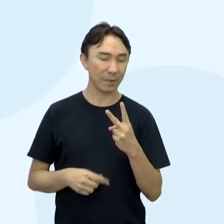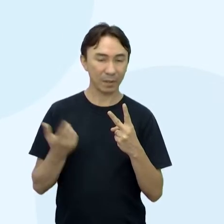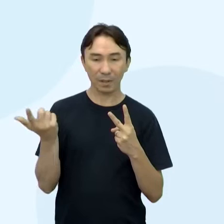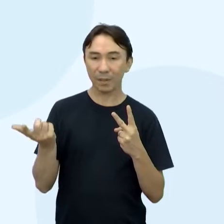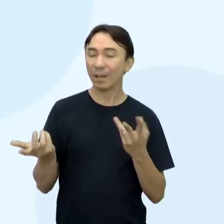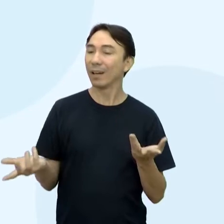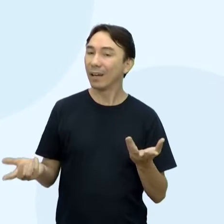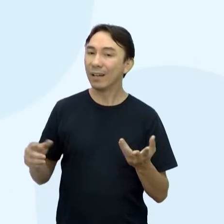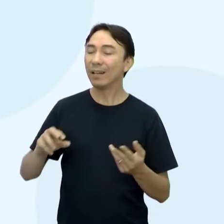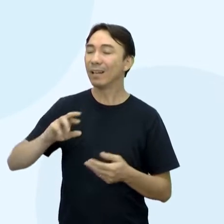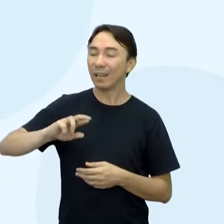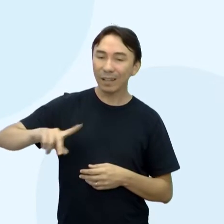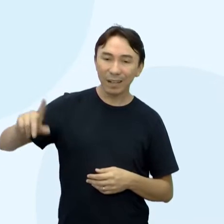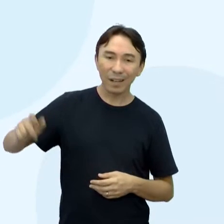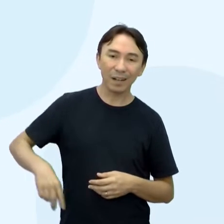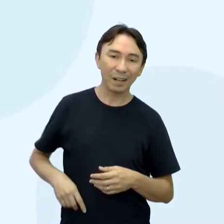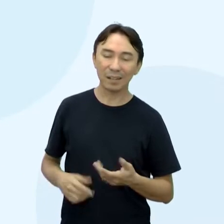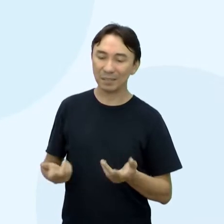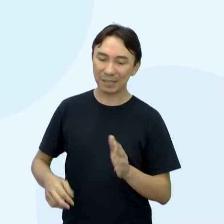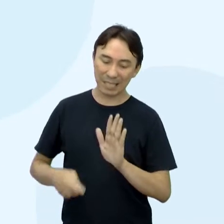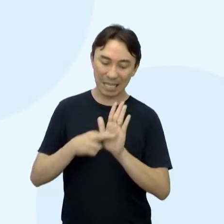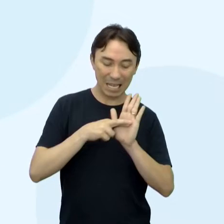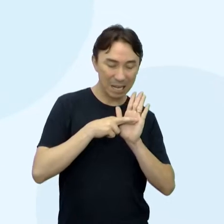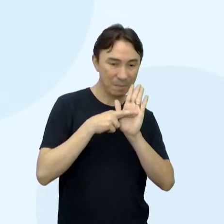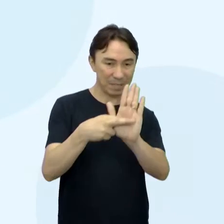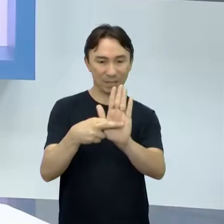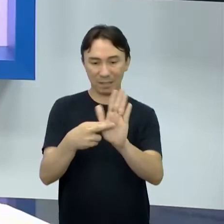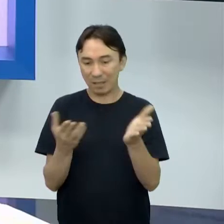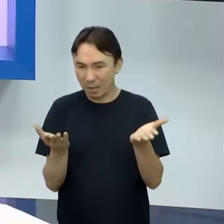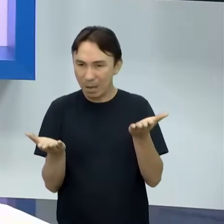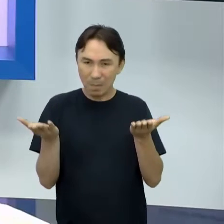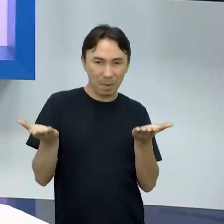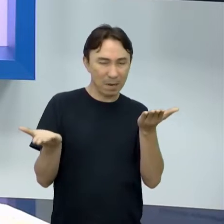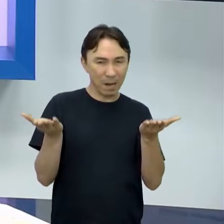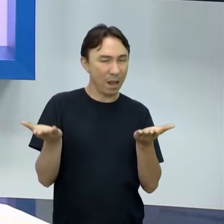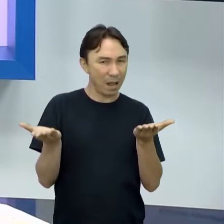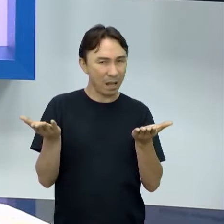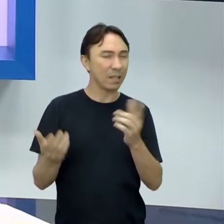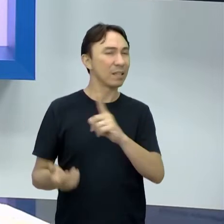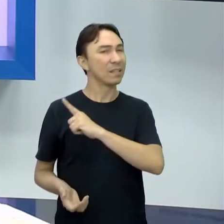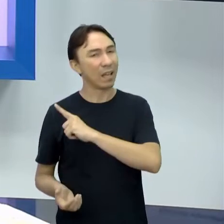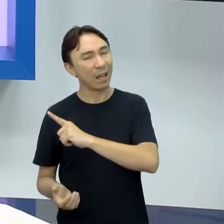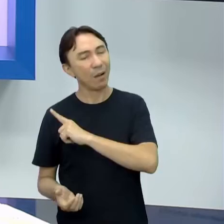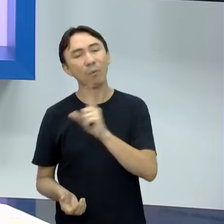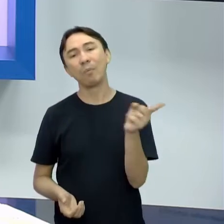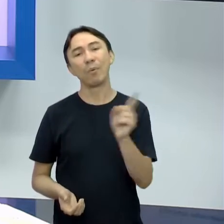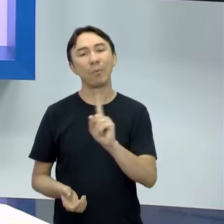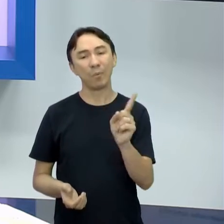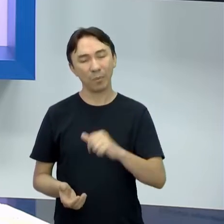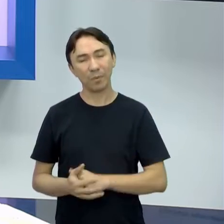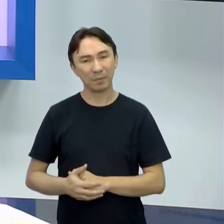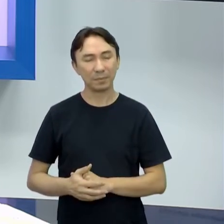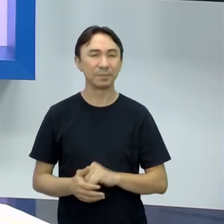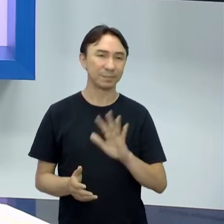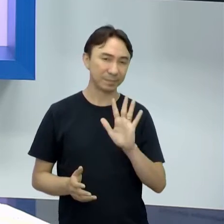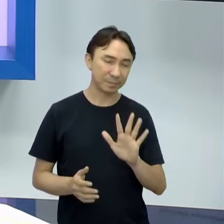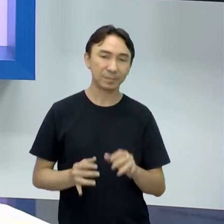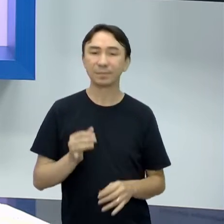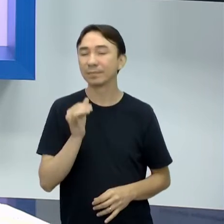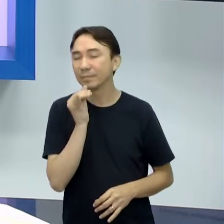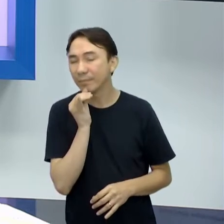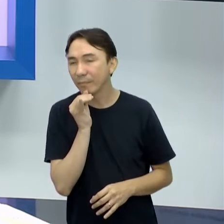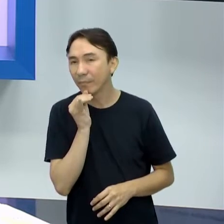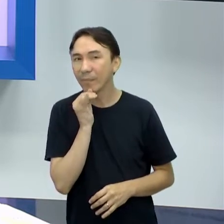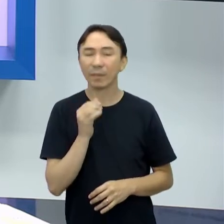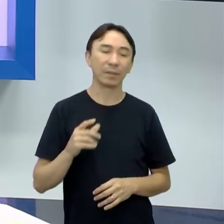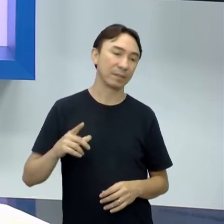do universo dos atletas? Aí a gente, podem voltar aqui comigo, a gente tem essa questão mais particular aí, né? Então